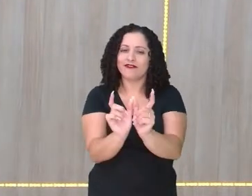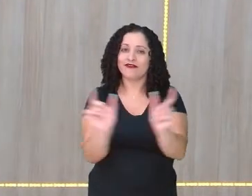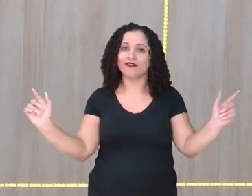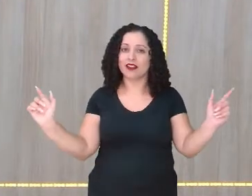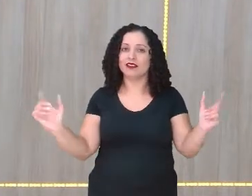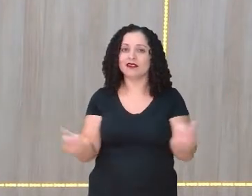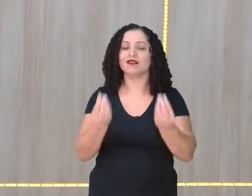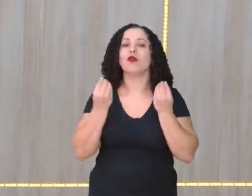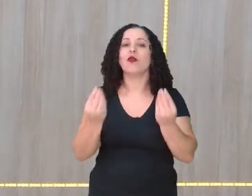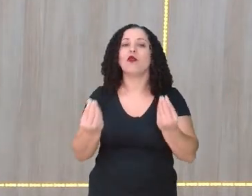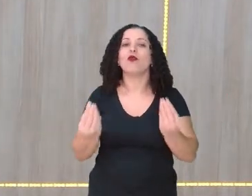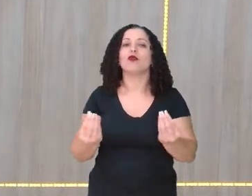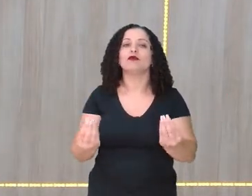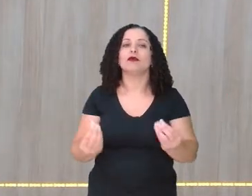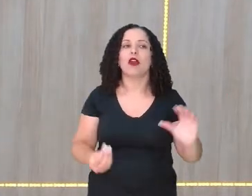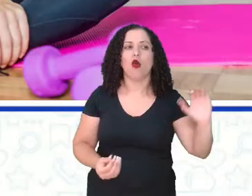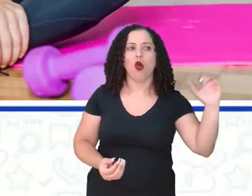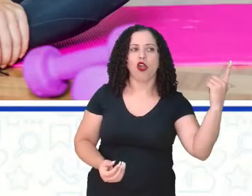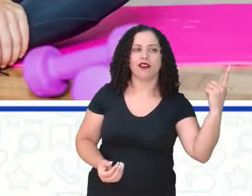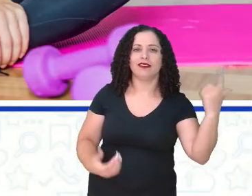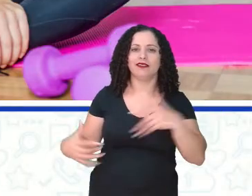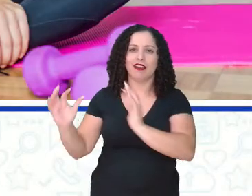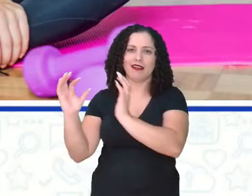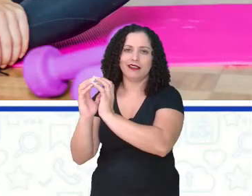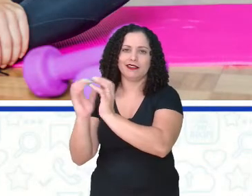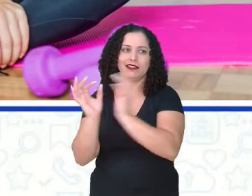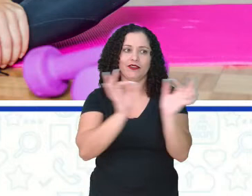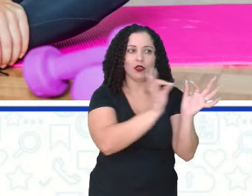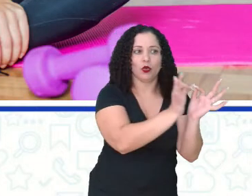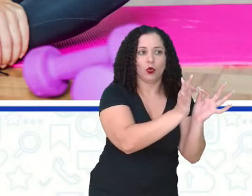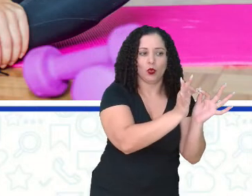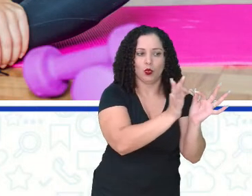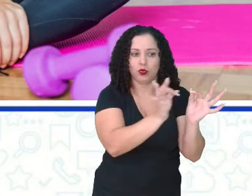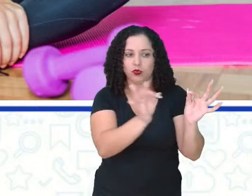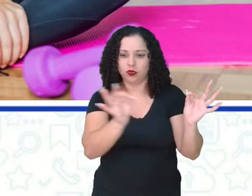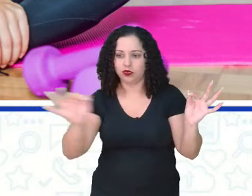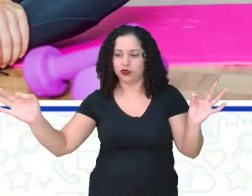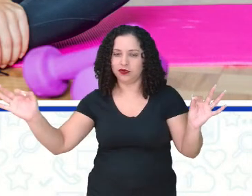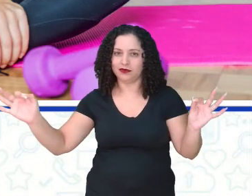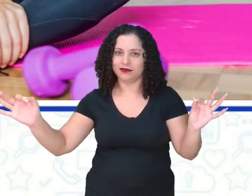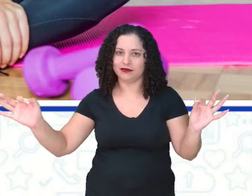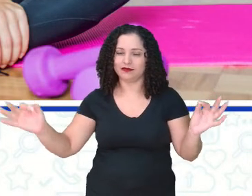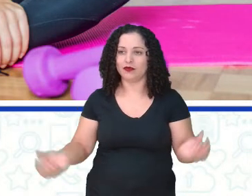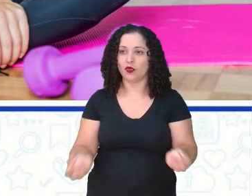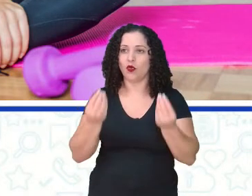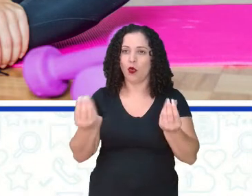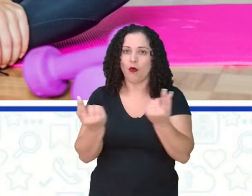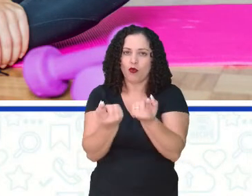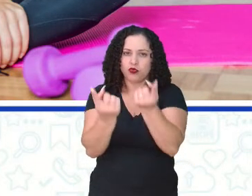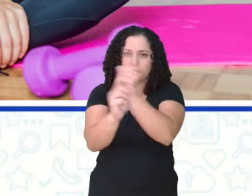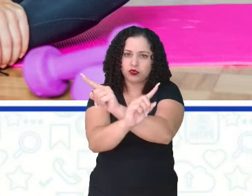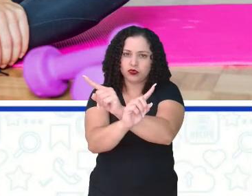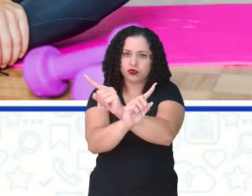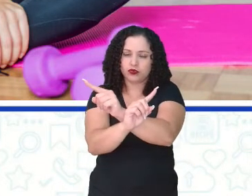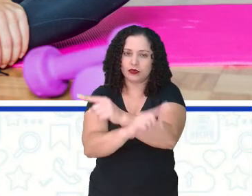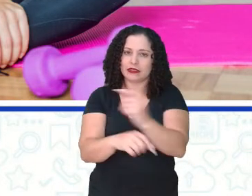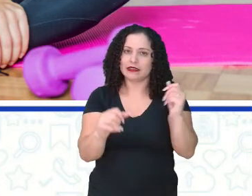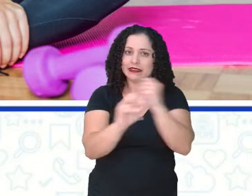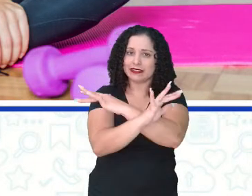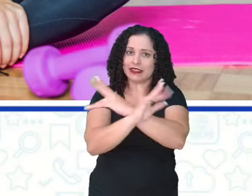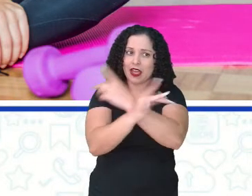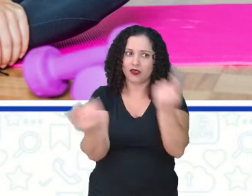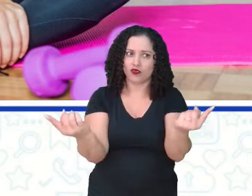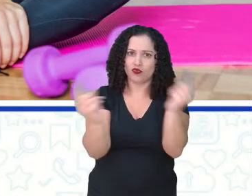from Olinda? Tudo que eu vou fazer é reaproveitar a estrutura e trocar o Boston por Recife